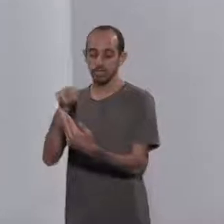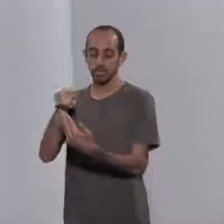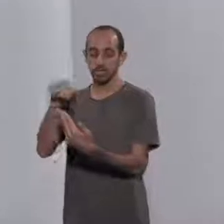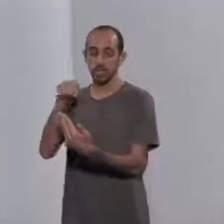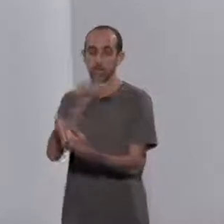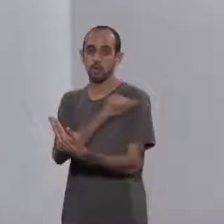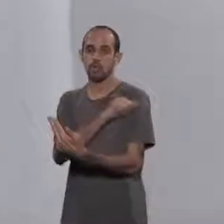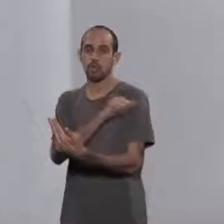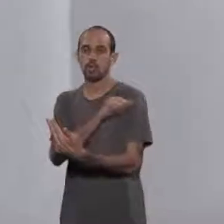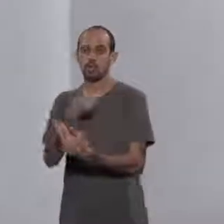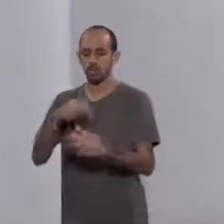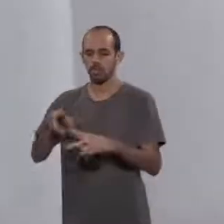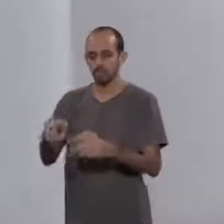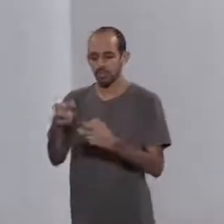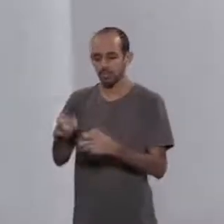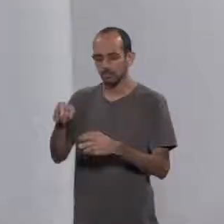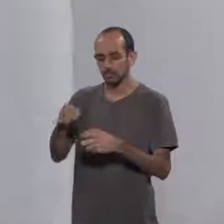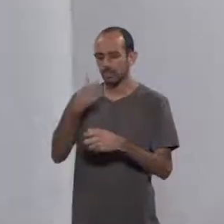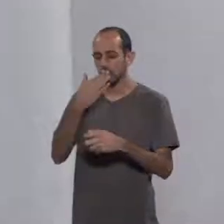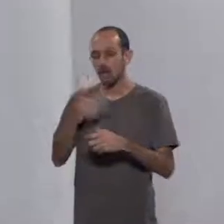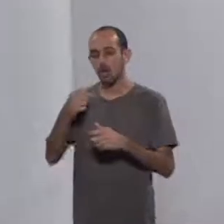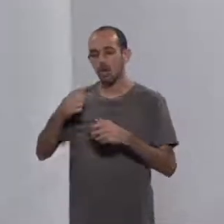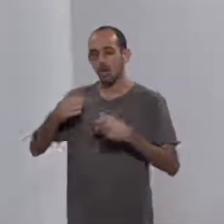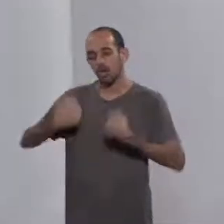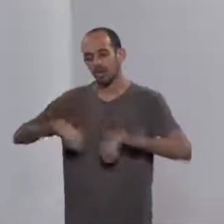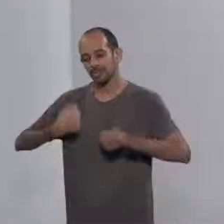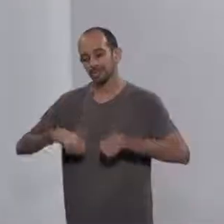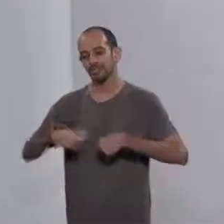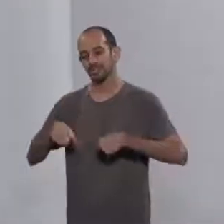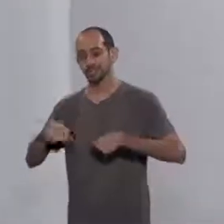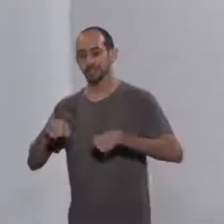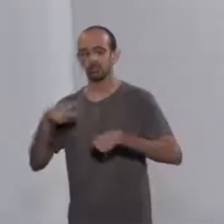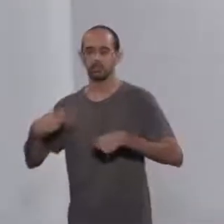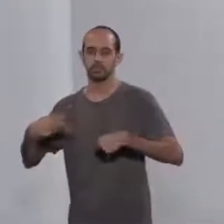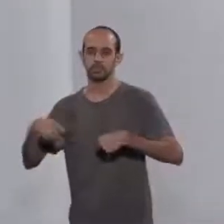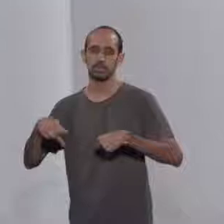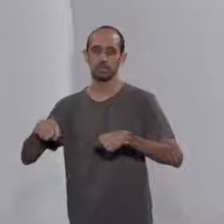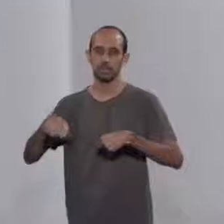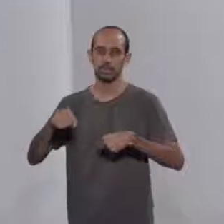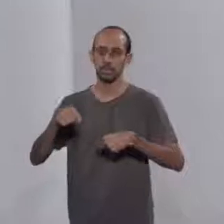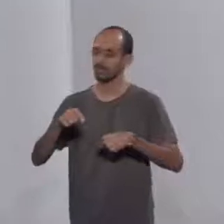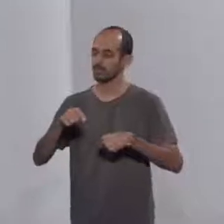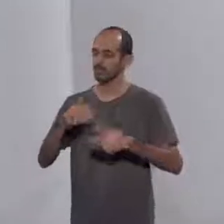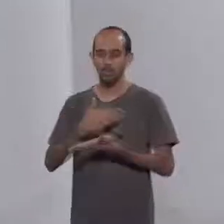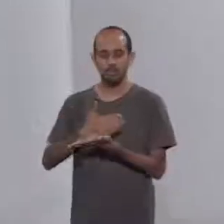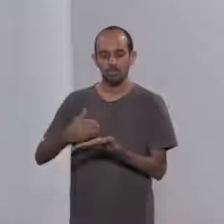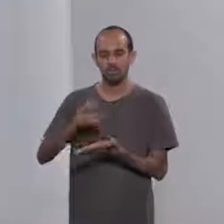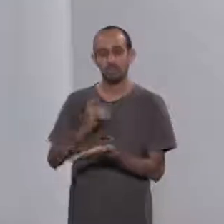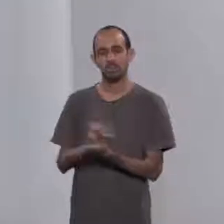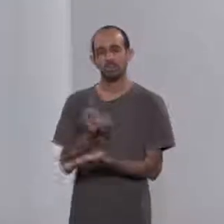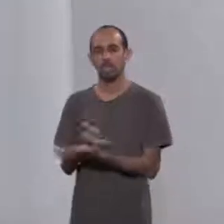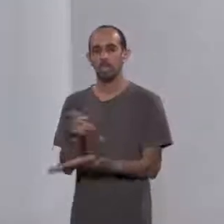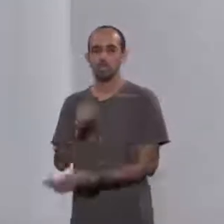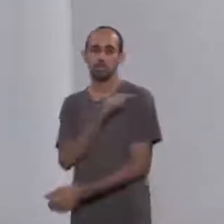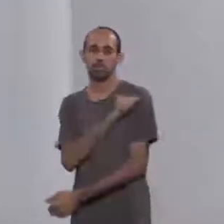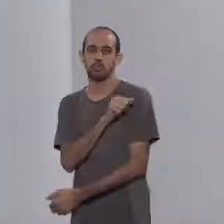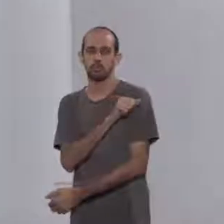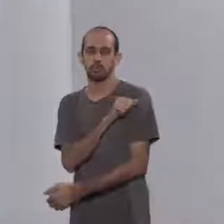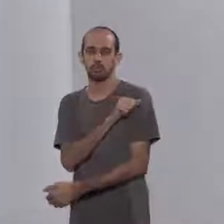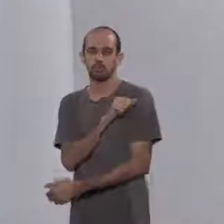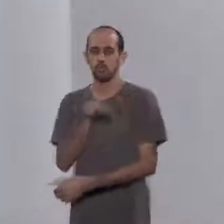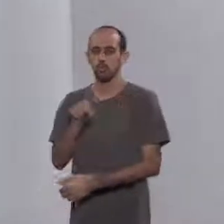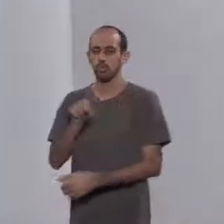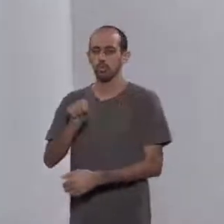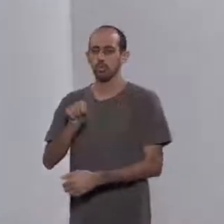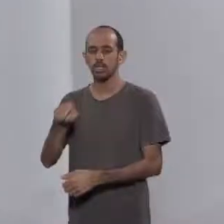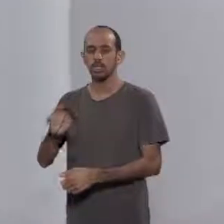vendo todas as necessidades específicas de aprendizagem dele. Então, o ponto inicial de partida é o aluno. O que ele